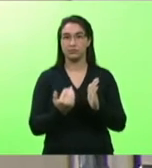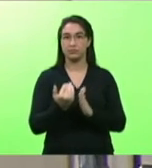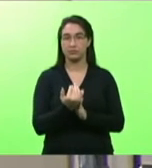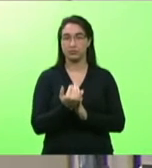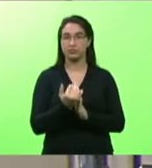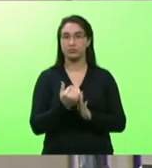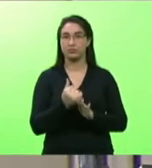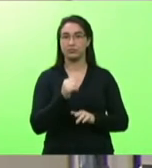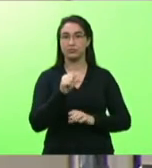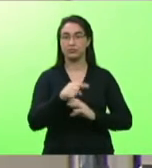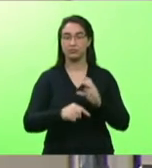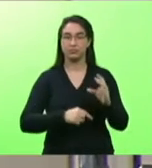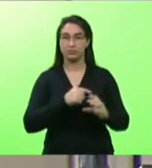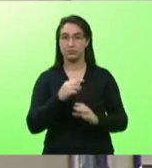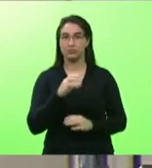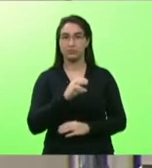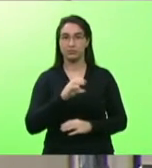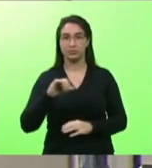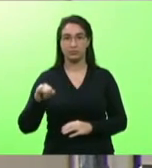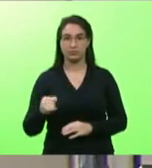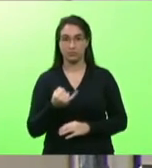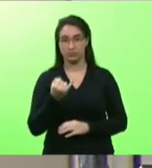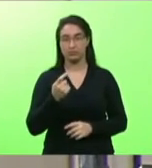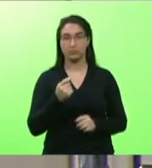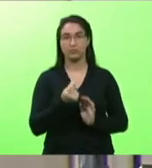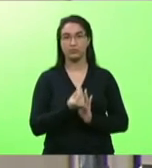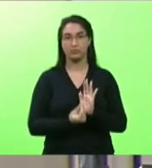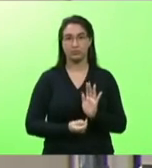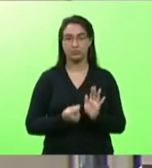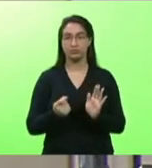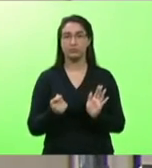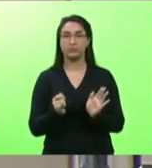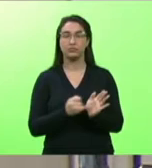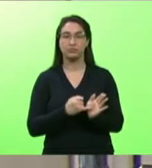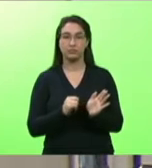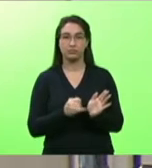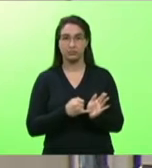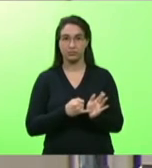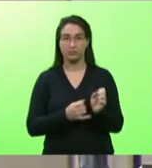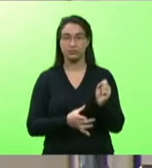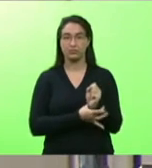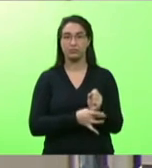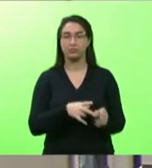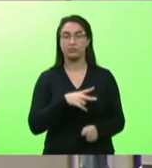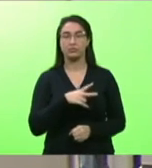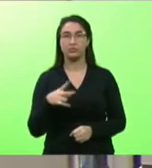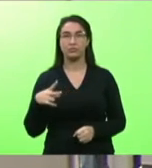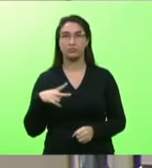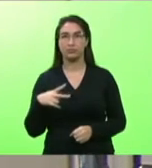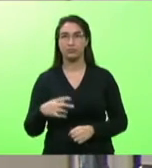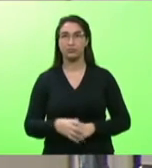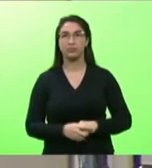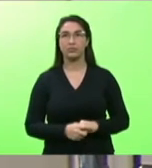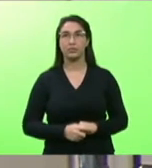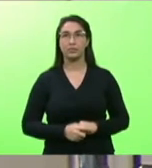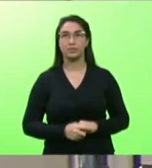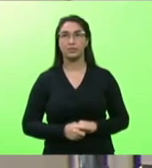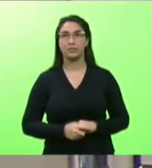de constituição e justiça e comissão de Finanças e tributação comissão de segurança pública em discussão